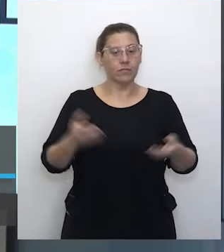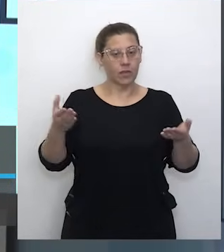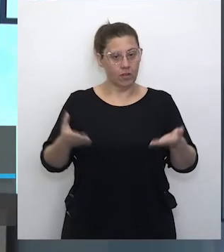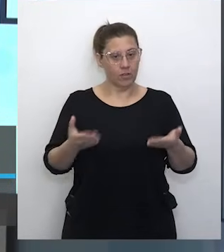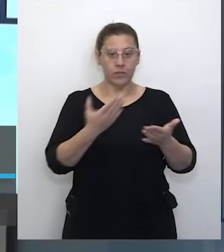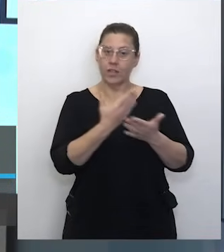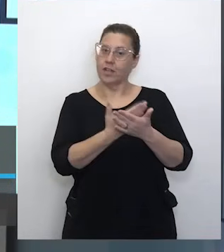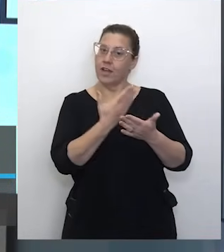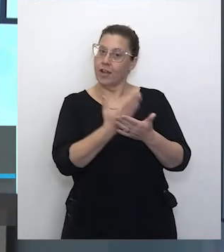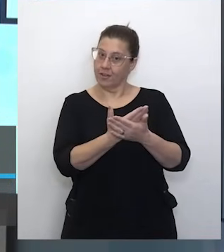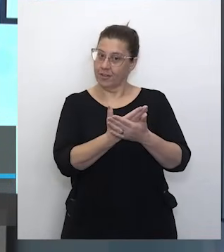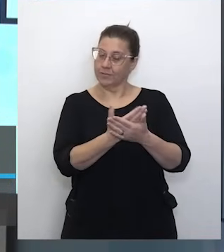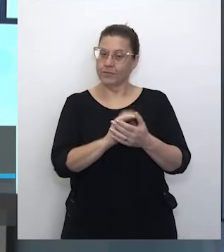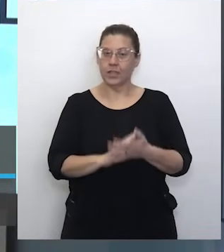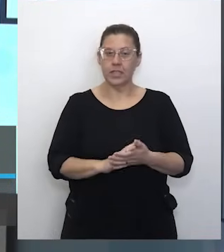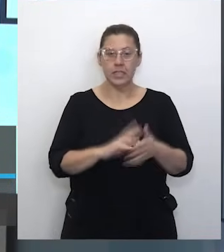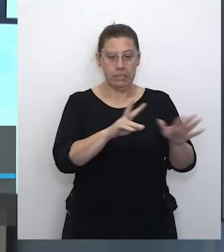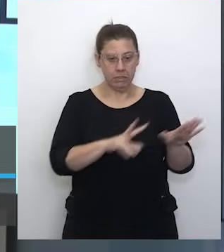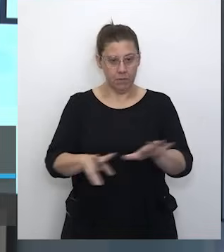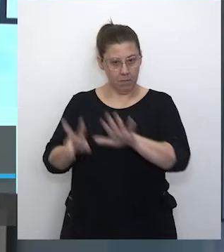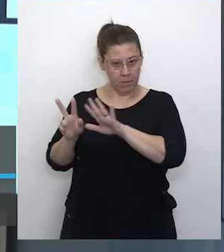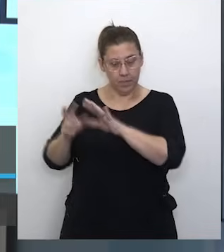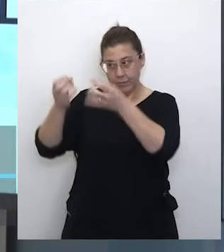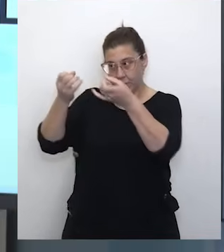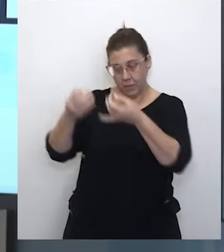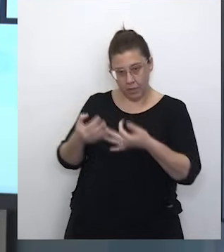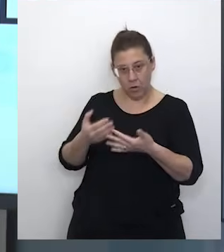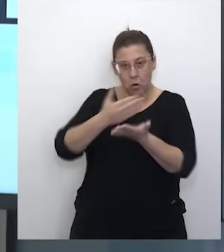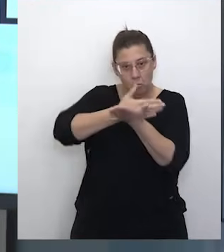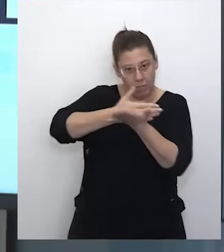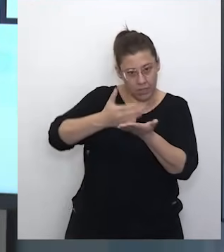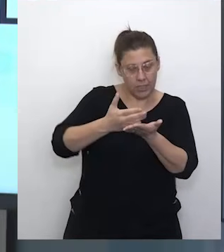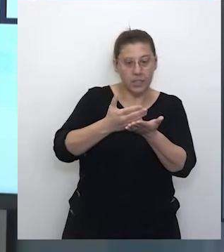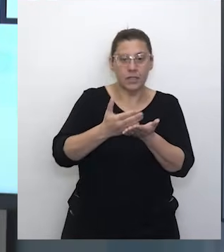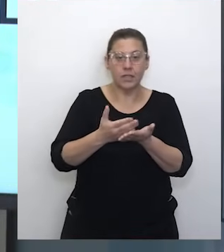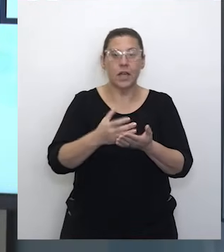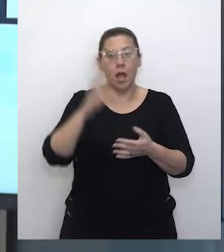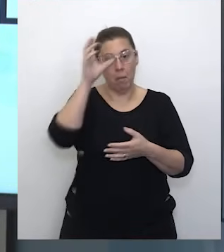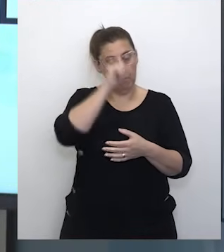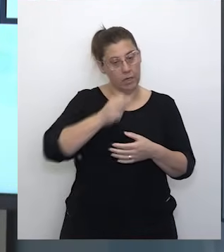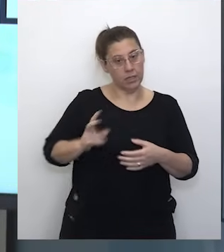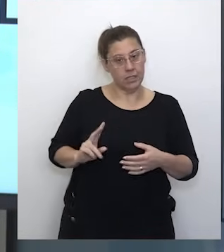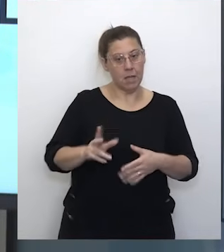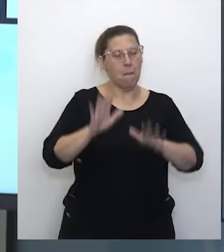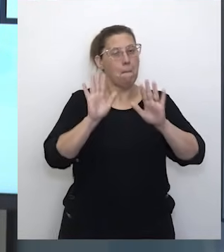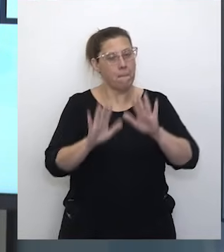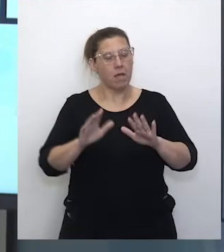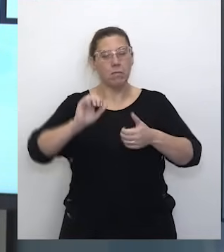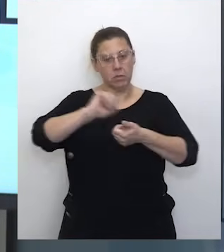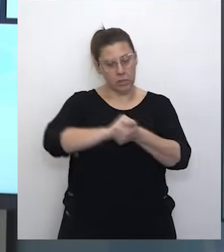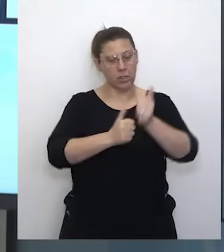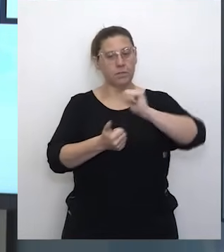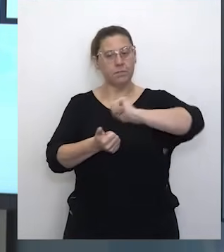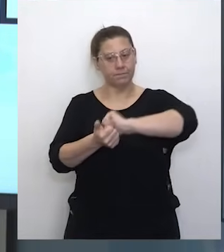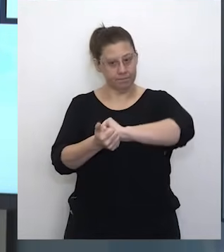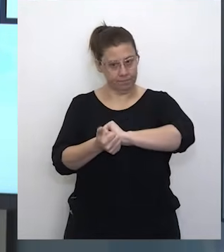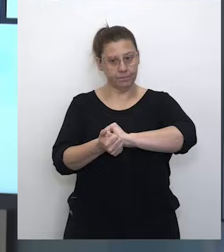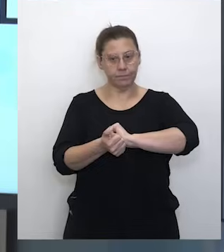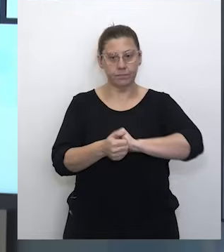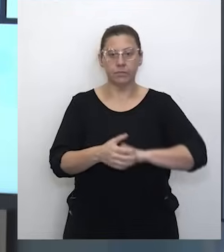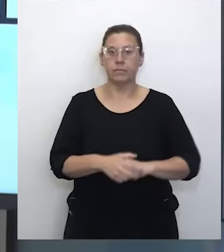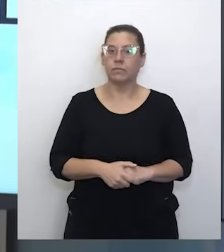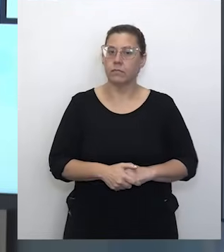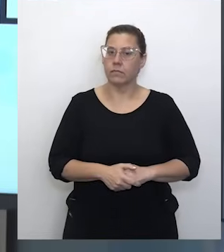fazer uma aula. Eu sei que semana passada eu disse a vocês que a gente ia começar o Aprender Sempre, mas a gente teve que fazer algumas alterações. Inclusive,